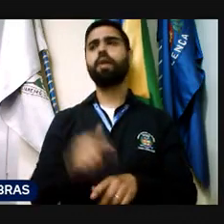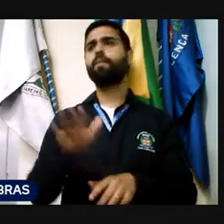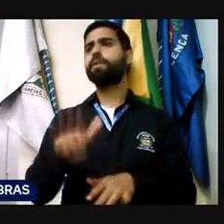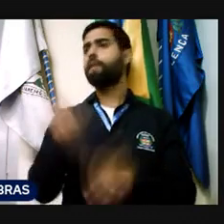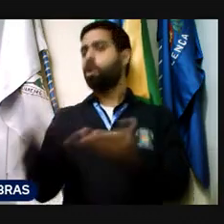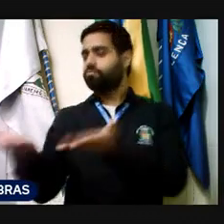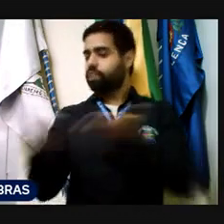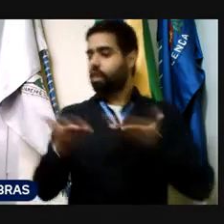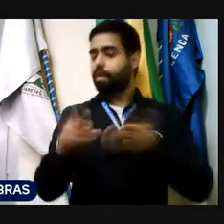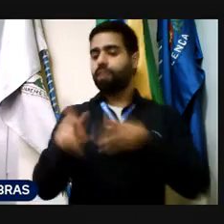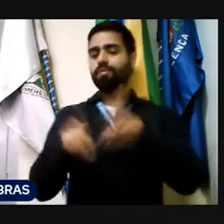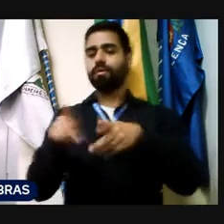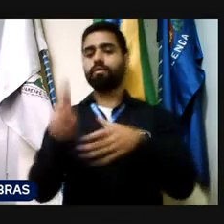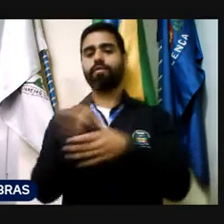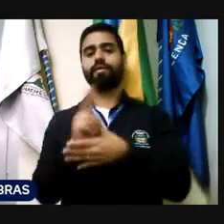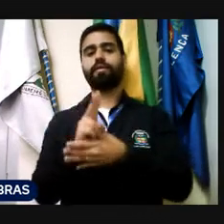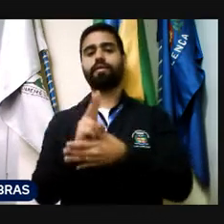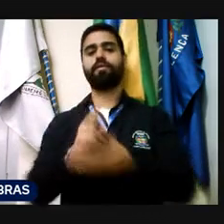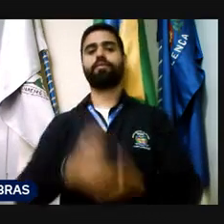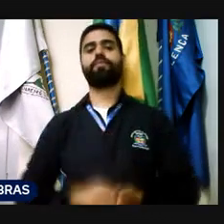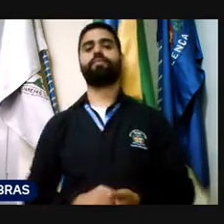de Valença.